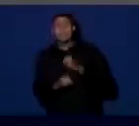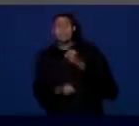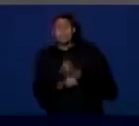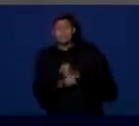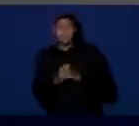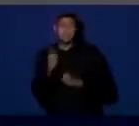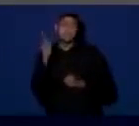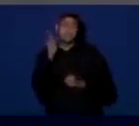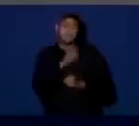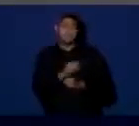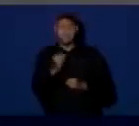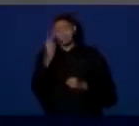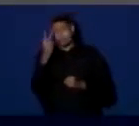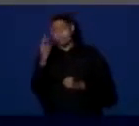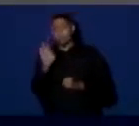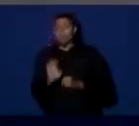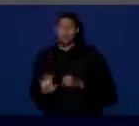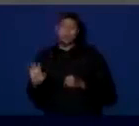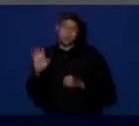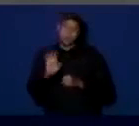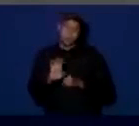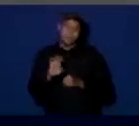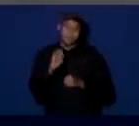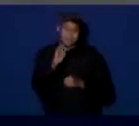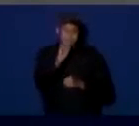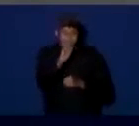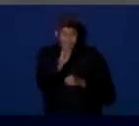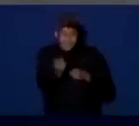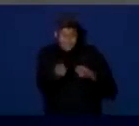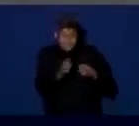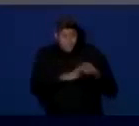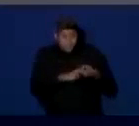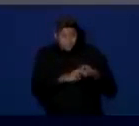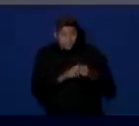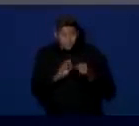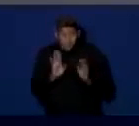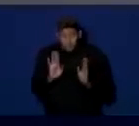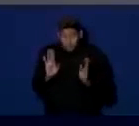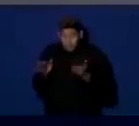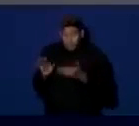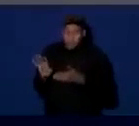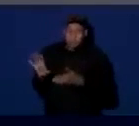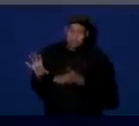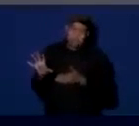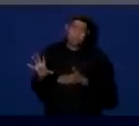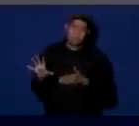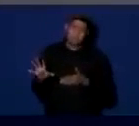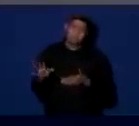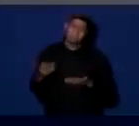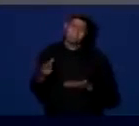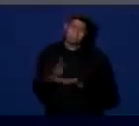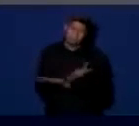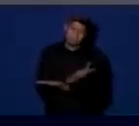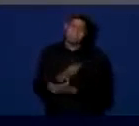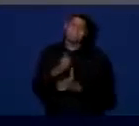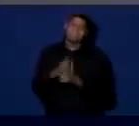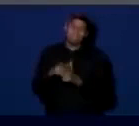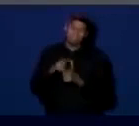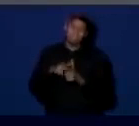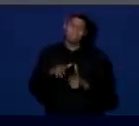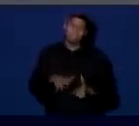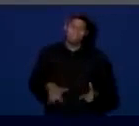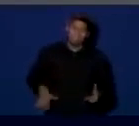Unidos e 2 na Europa. Né? Se a gente voltar só para isso, o estrago que isso vai fazer no